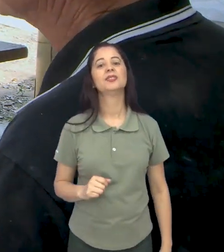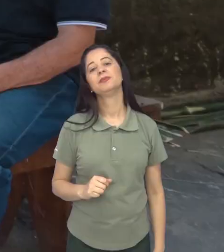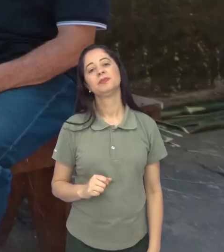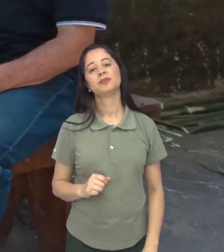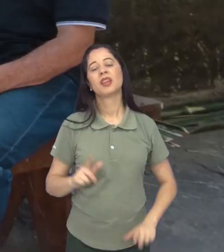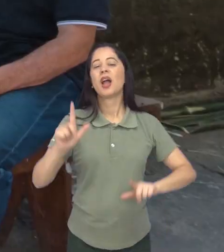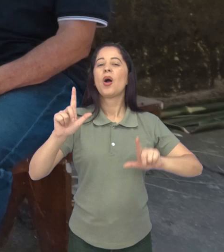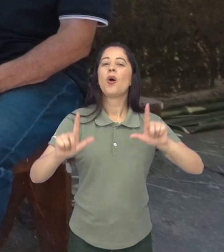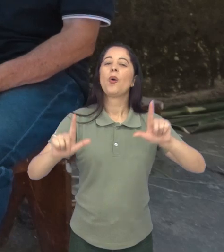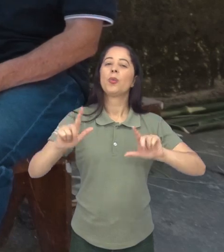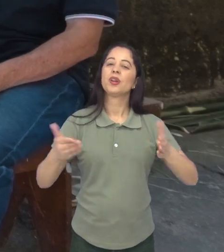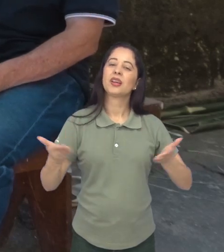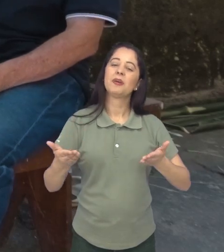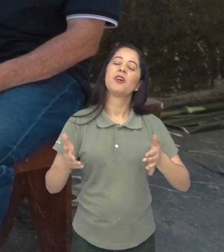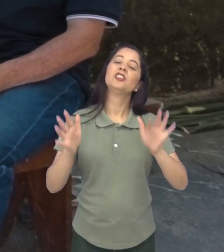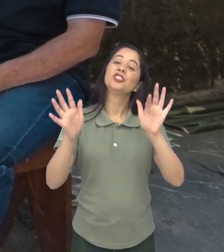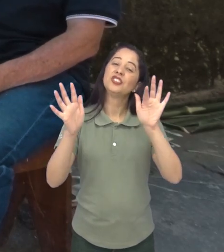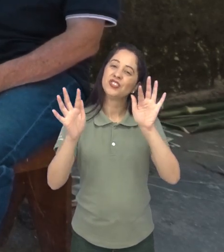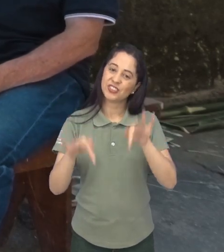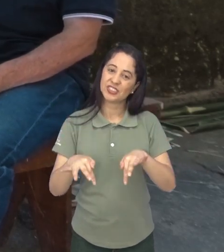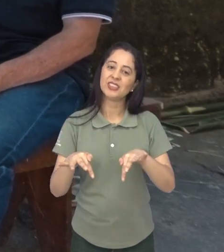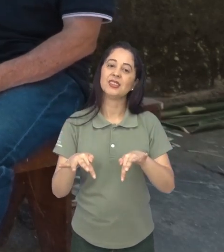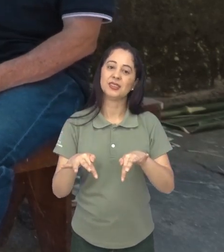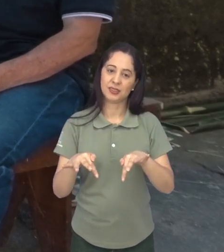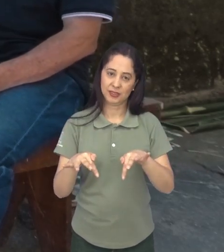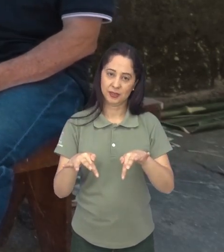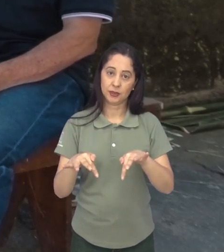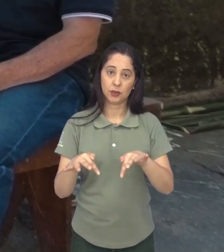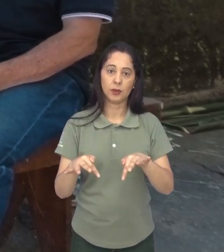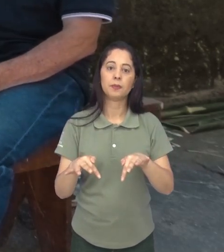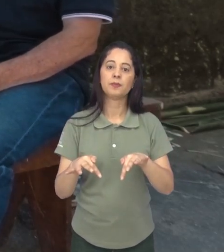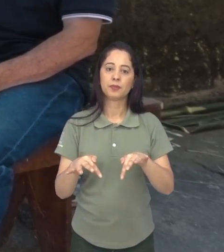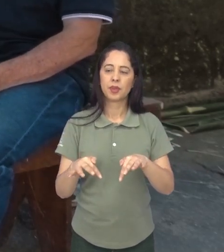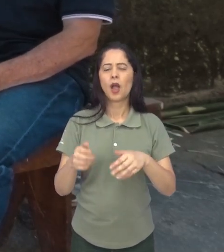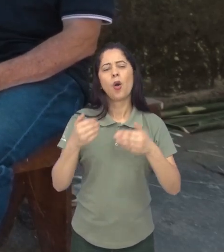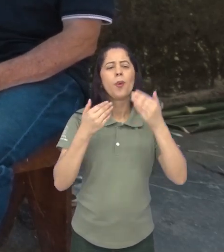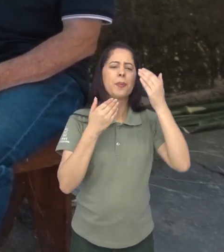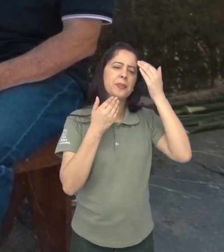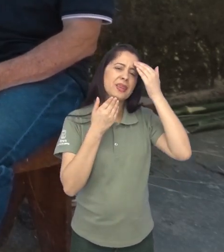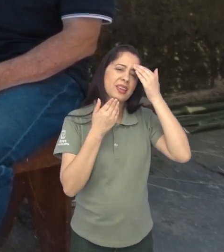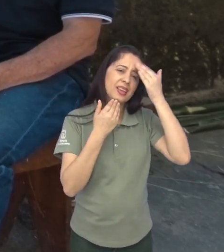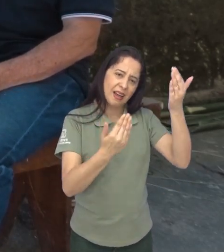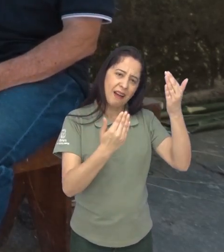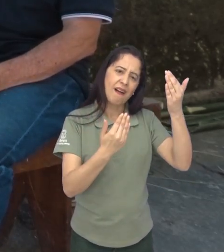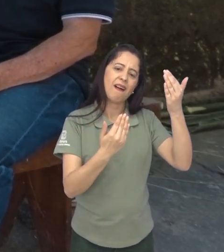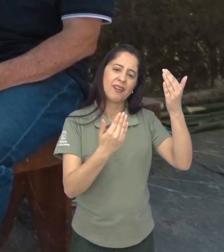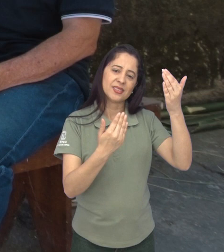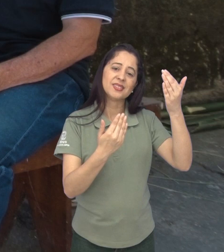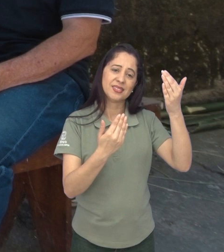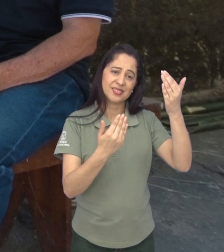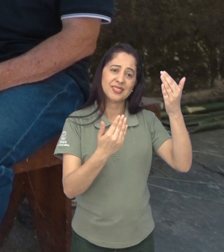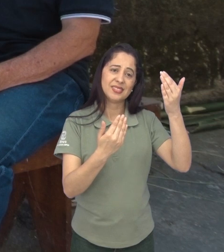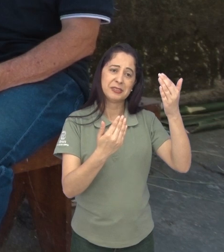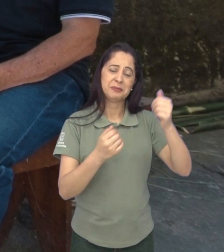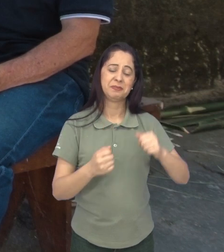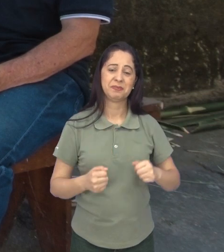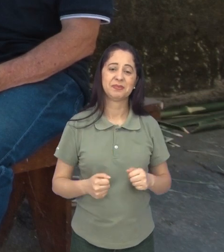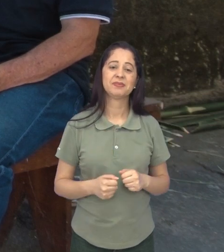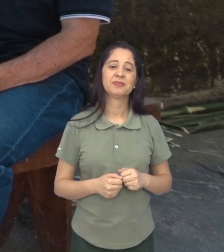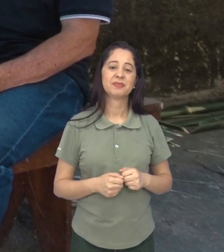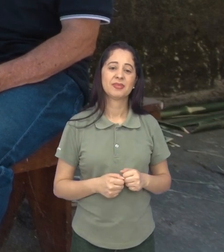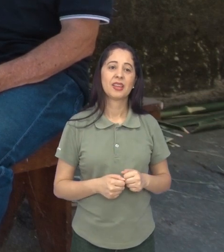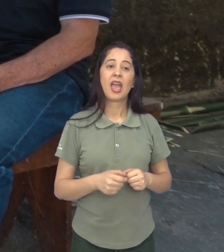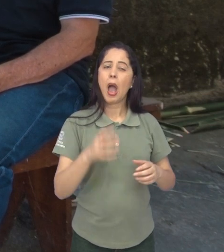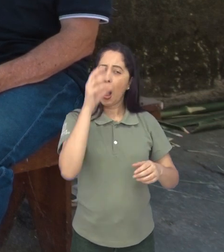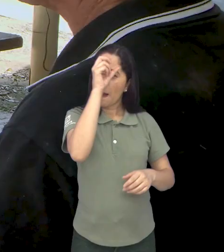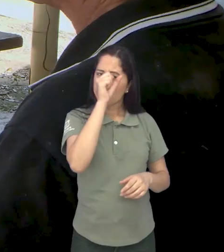isso aí. E o nosso programa vai chegando ao final hoje. Eu agradeço a sua colaboração para o